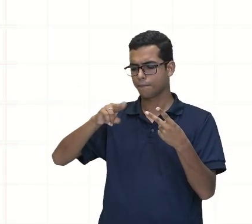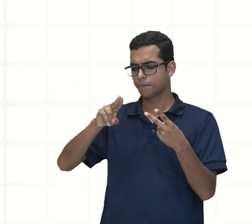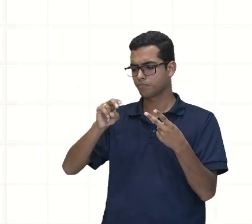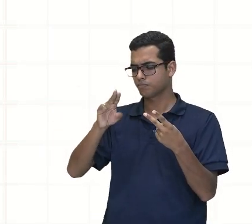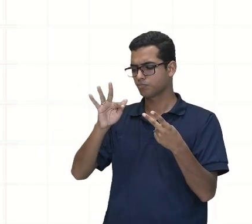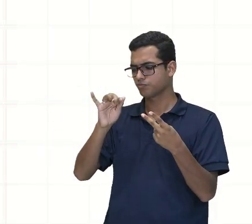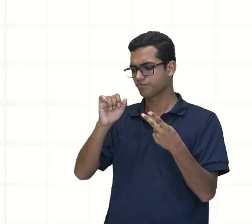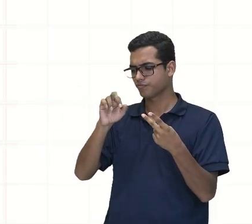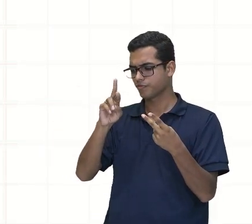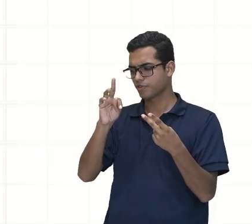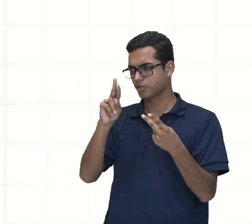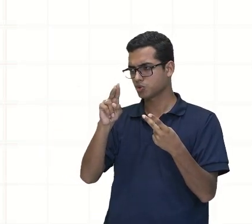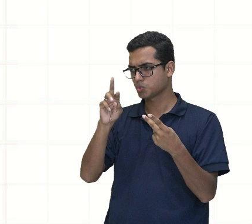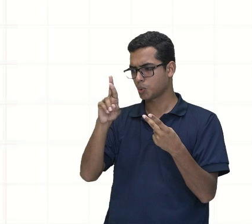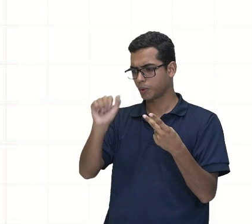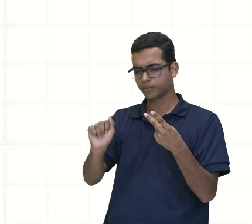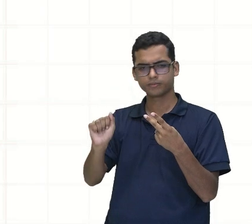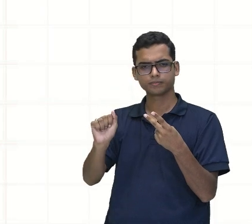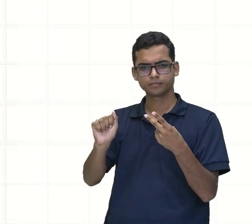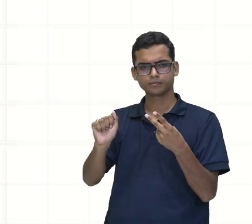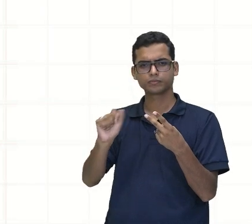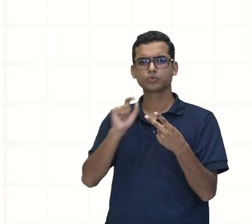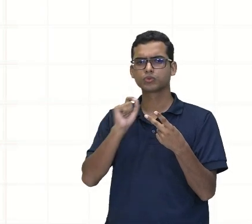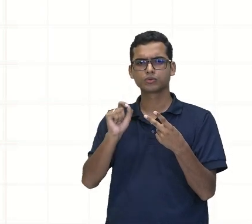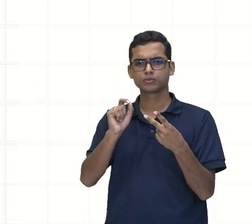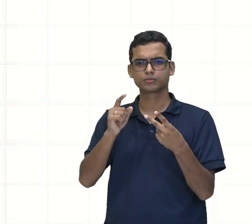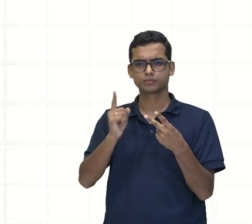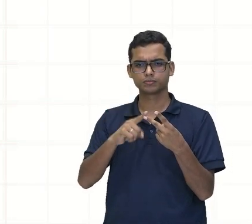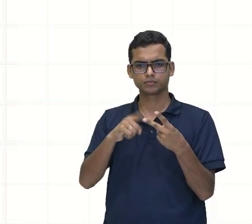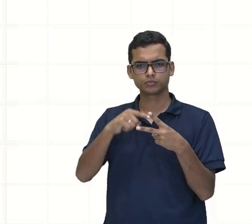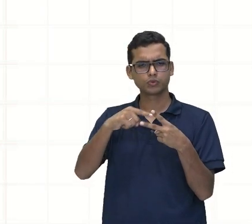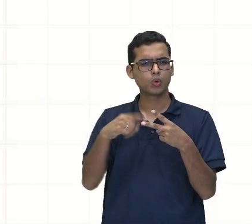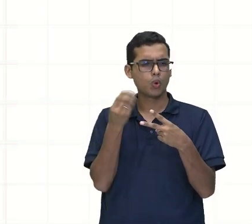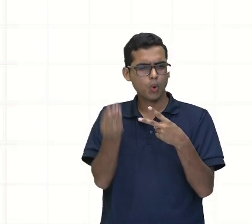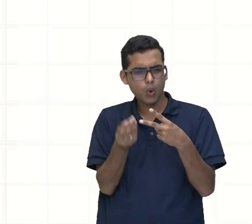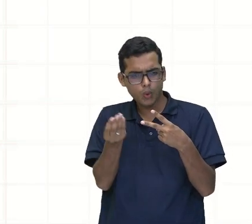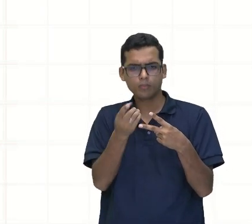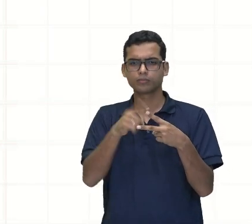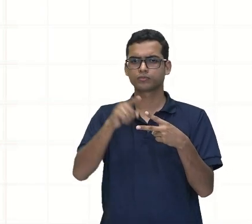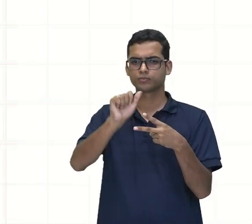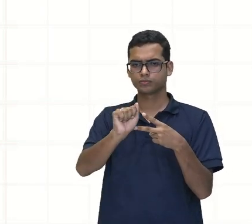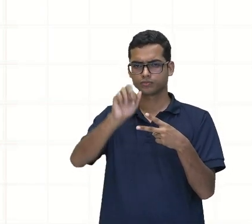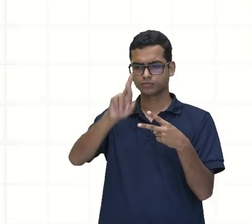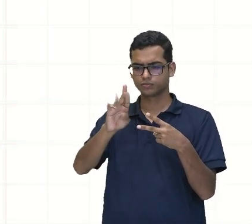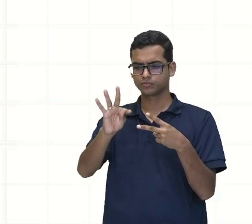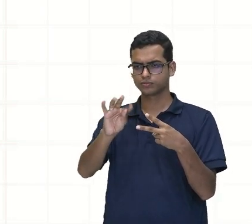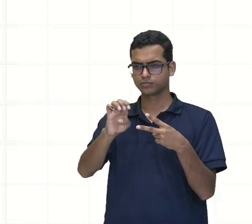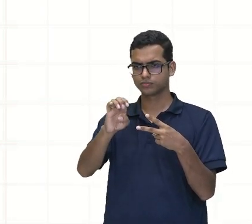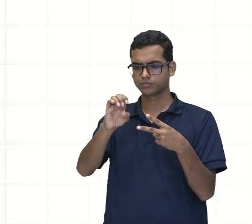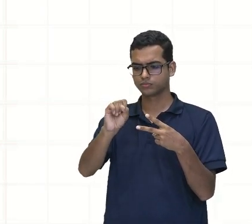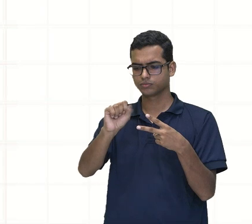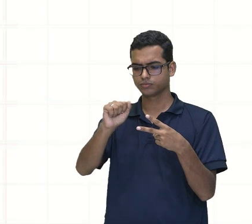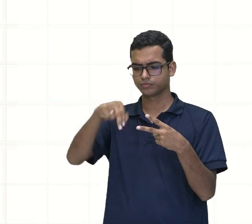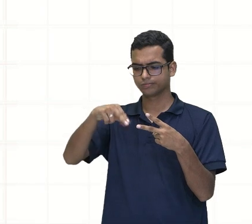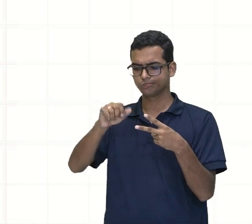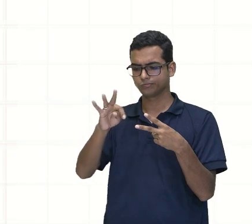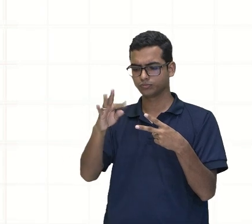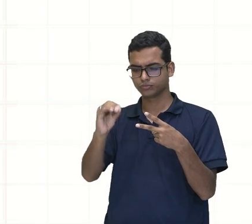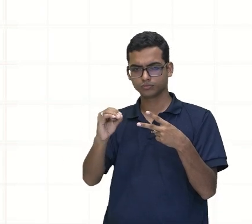como era essa produção através da chamada manufatura. No artesanato, o artesão ele